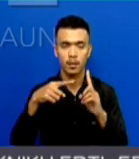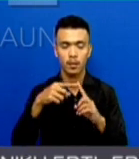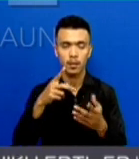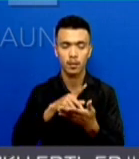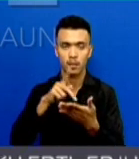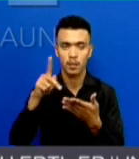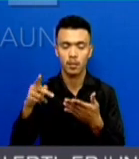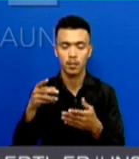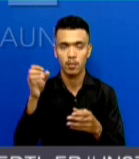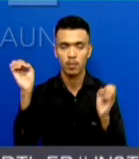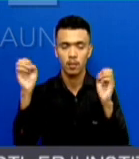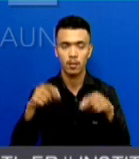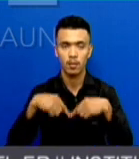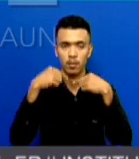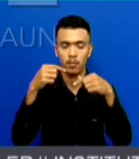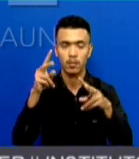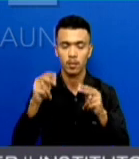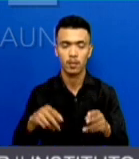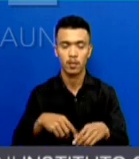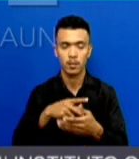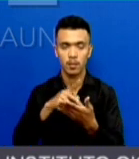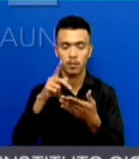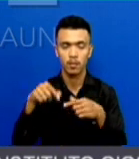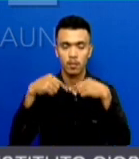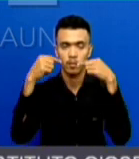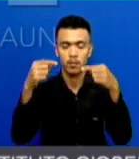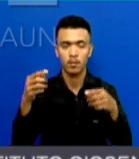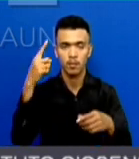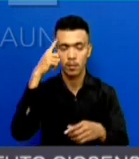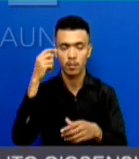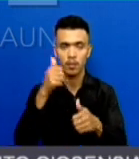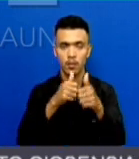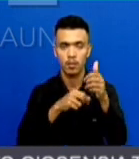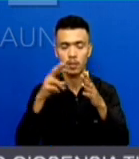ser liu la devolva, passageiros reclama também tarifa oficial